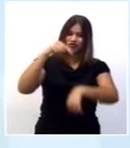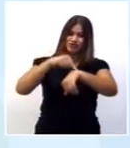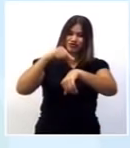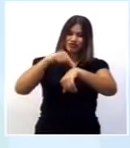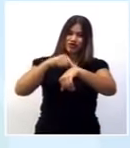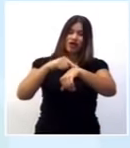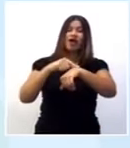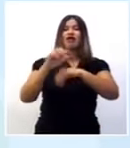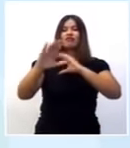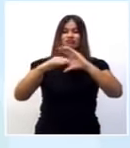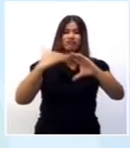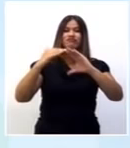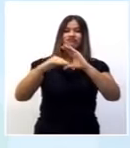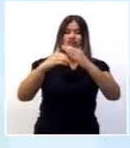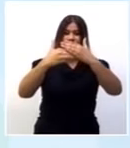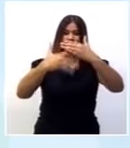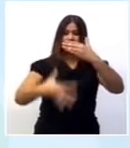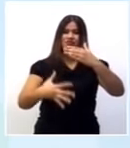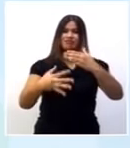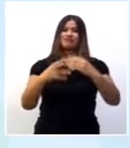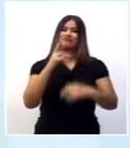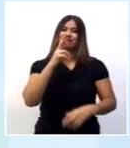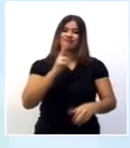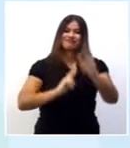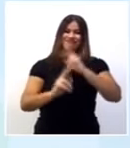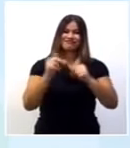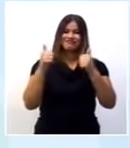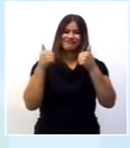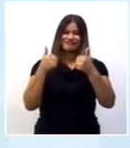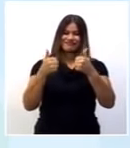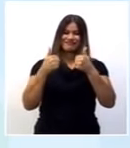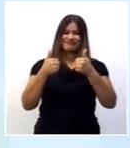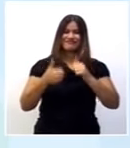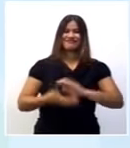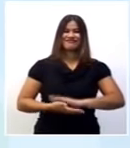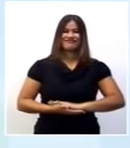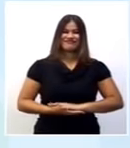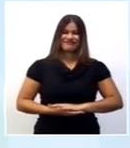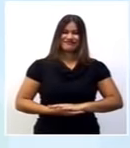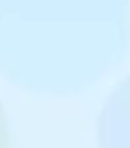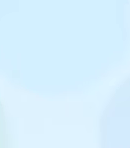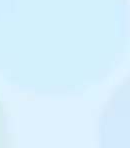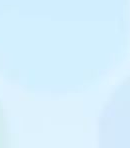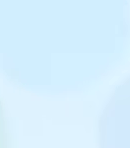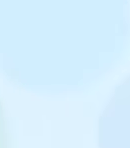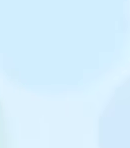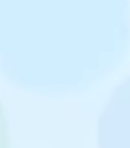interagirem conosco e a gente já volta, tá bom? A gente aguarda as respostas.